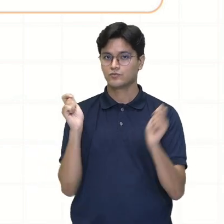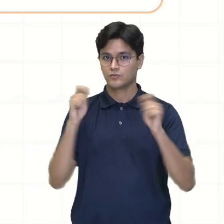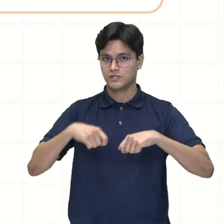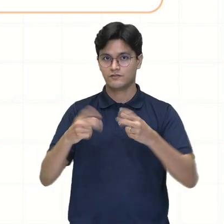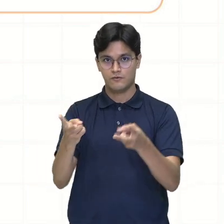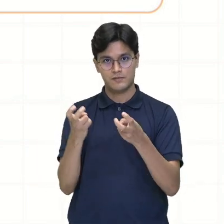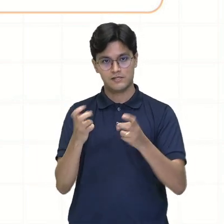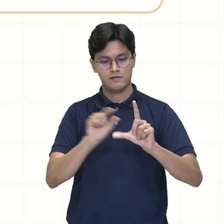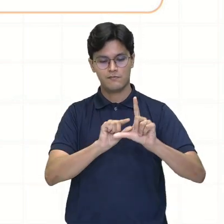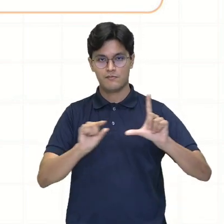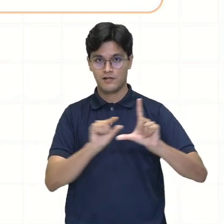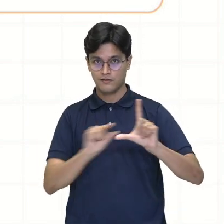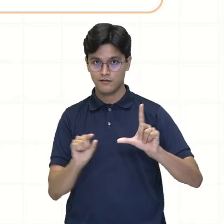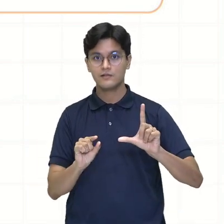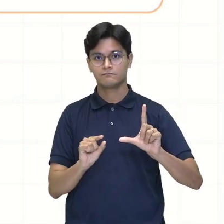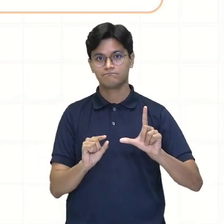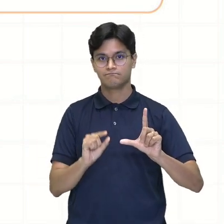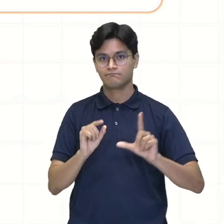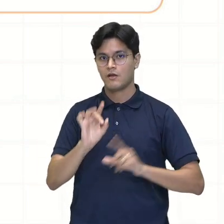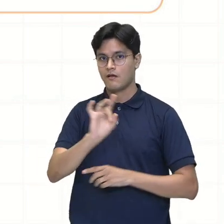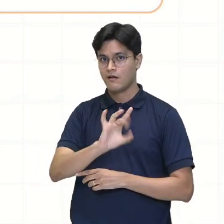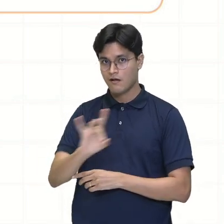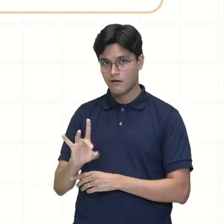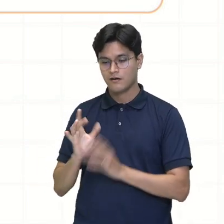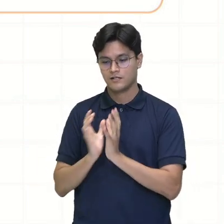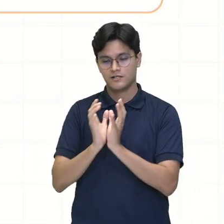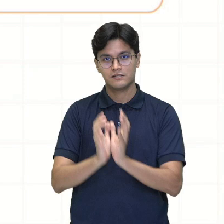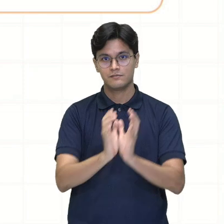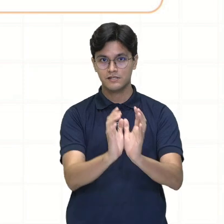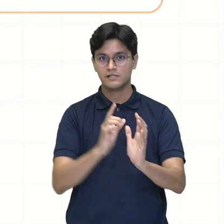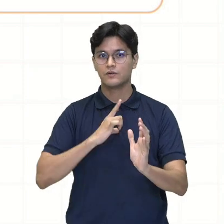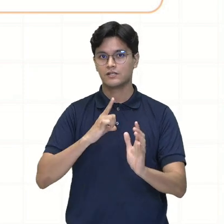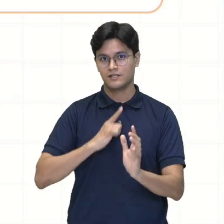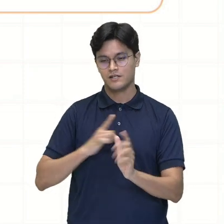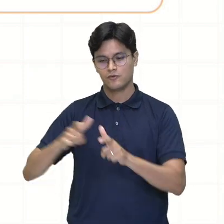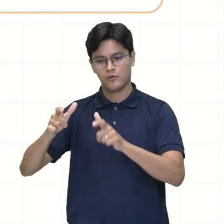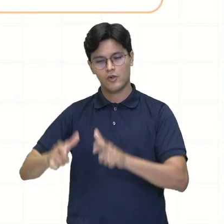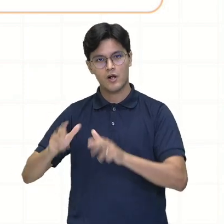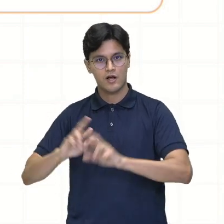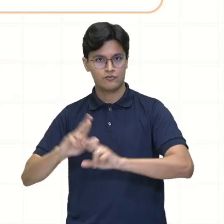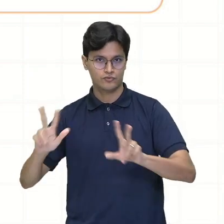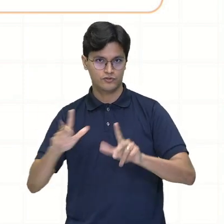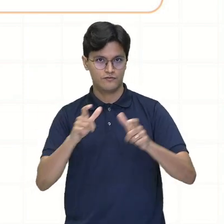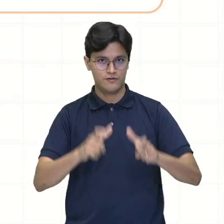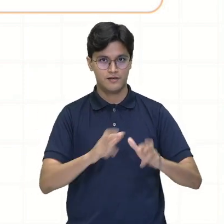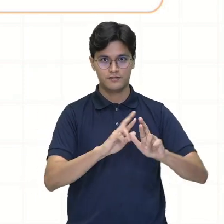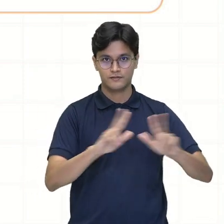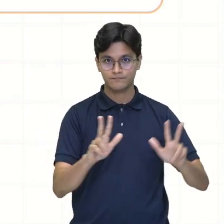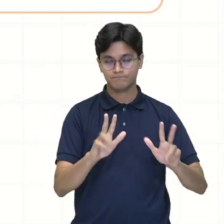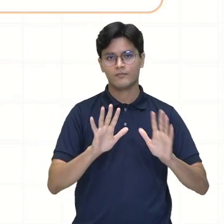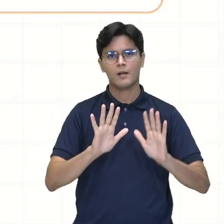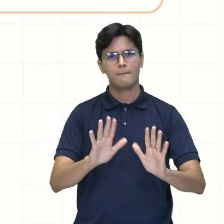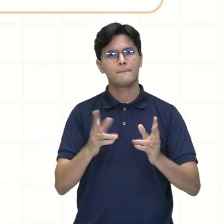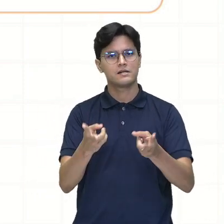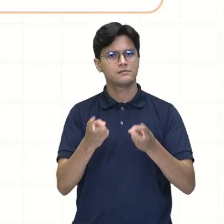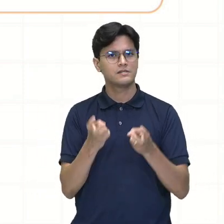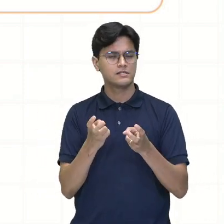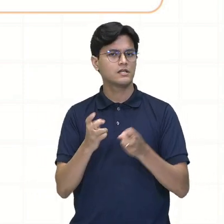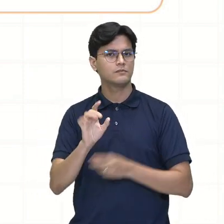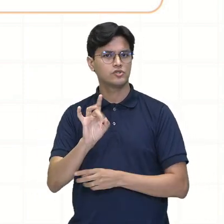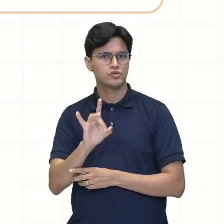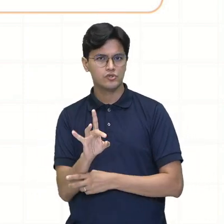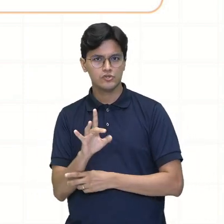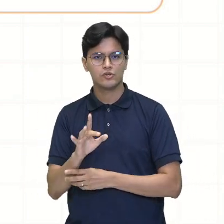E cada cruzada, ela ia por um local diferenciado. E observem também, né, que não eram apenas rotas terrestres,